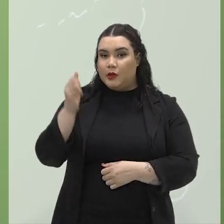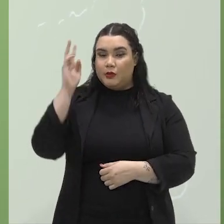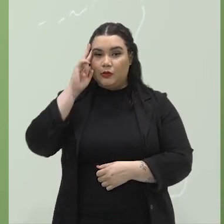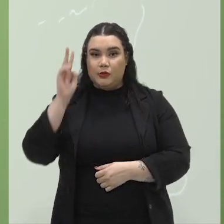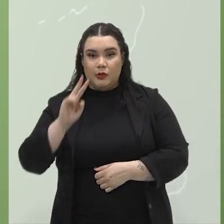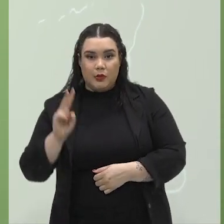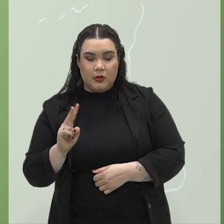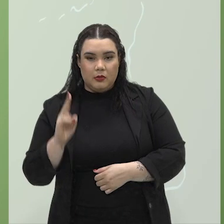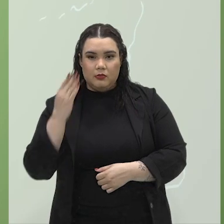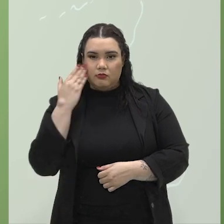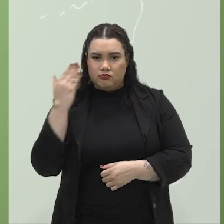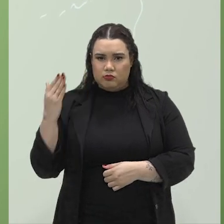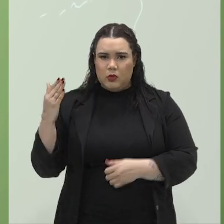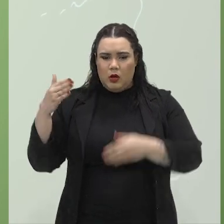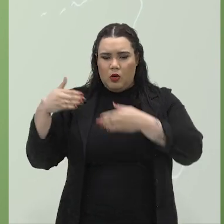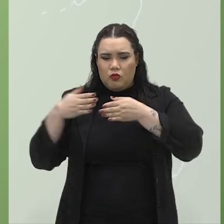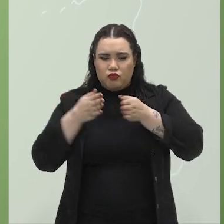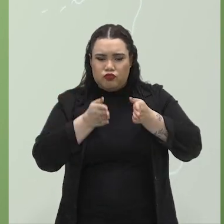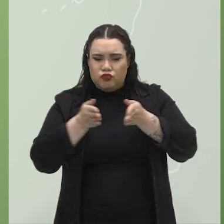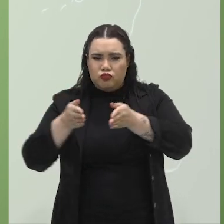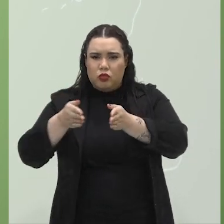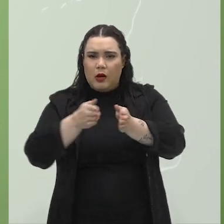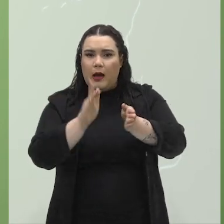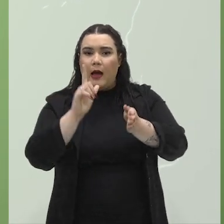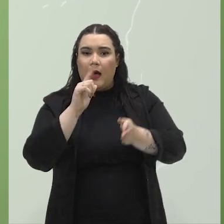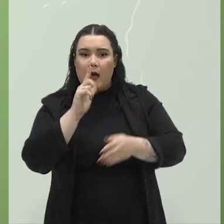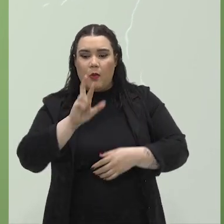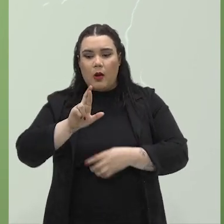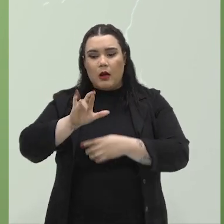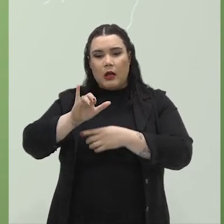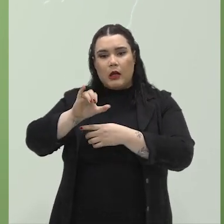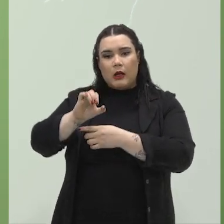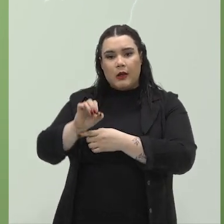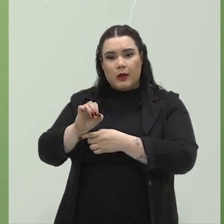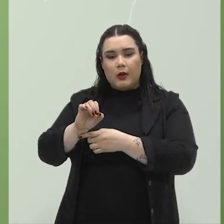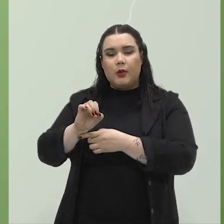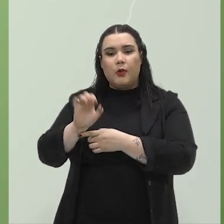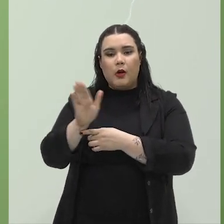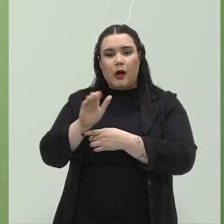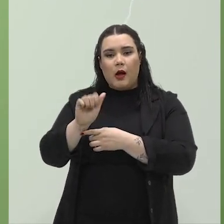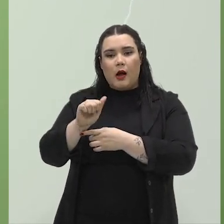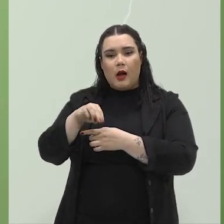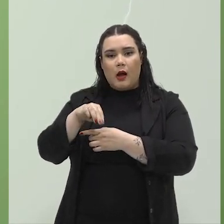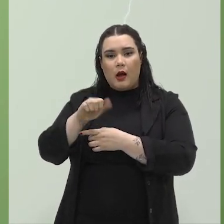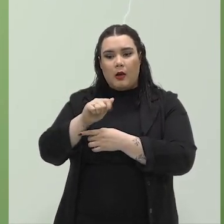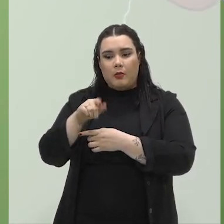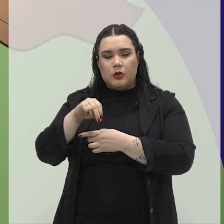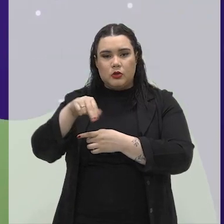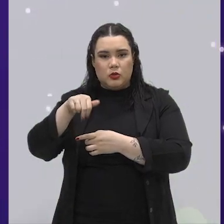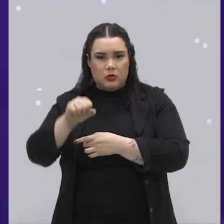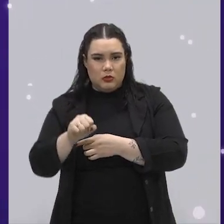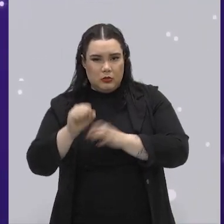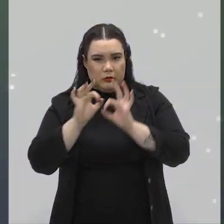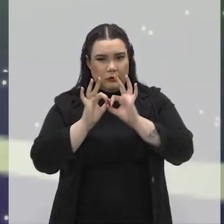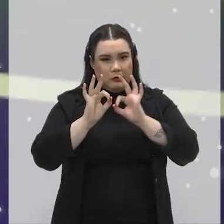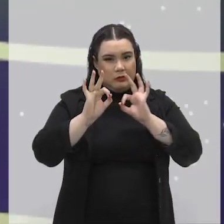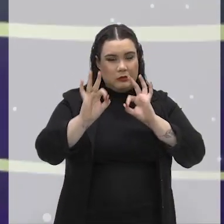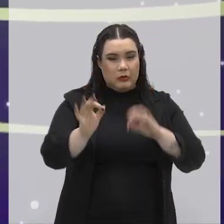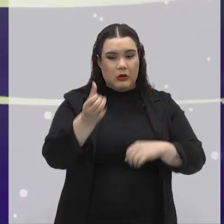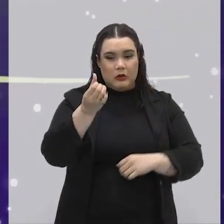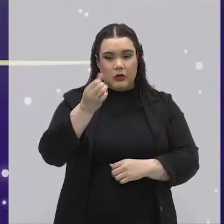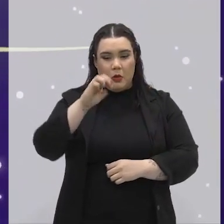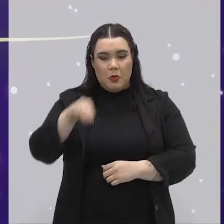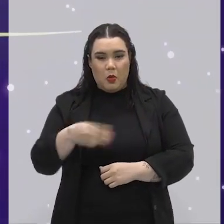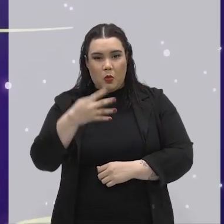Aqui nós temos o Rio Amazonas, cuja extensão é de 6.400.000 metros. Se a história do